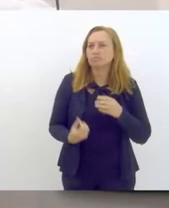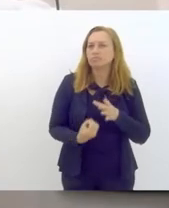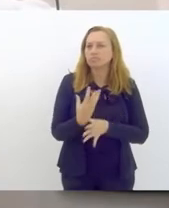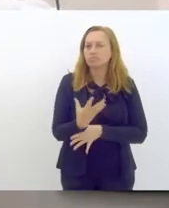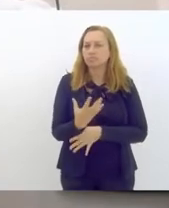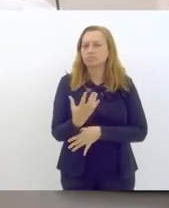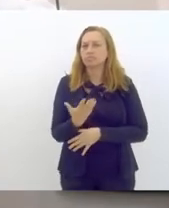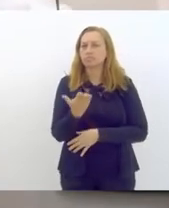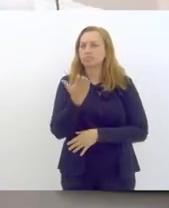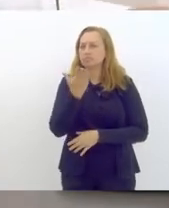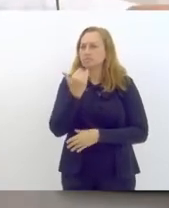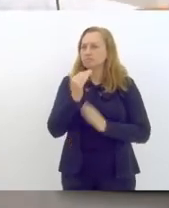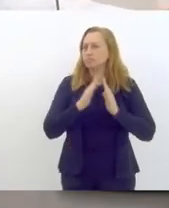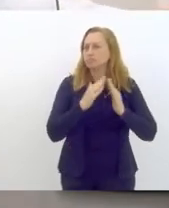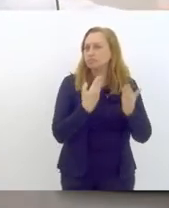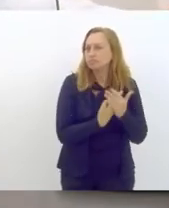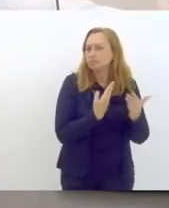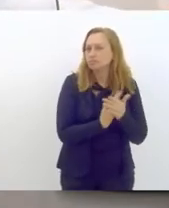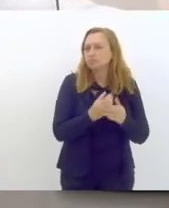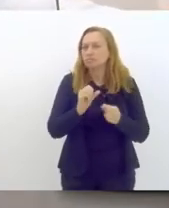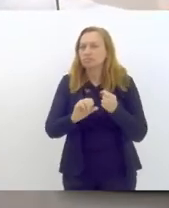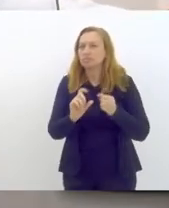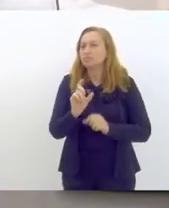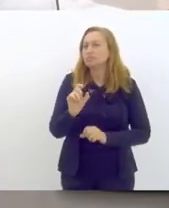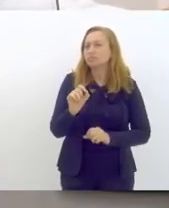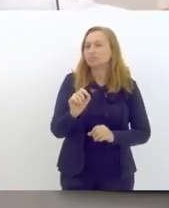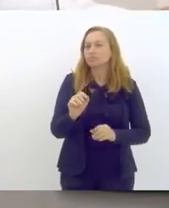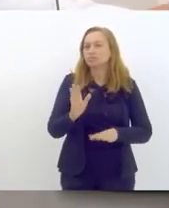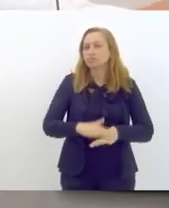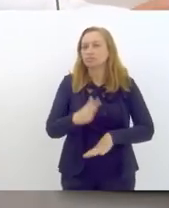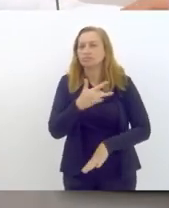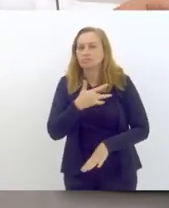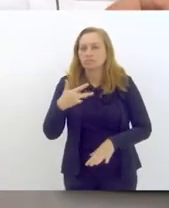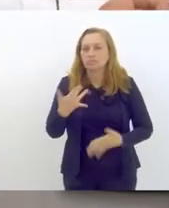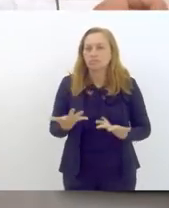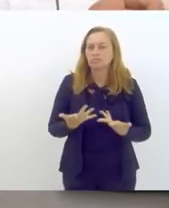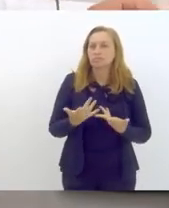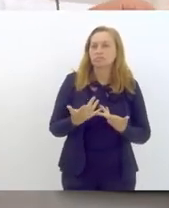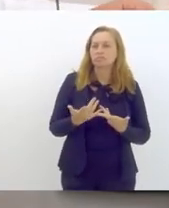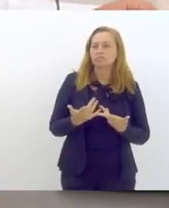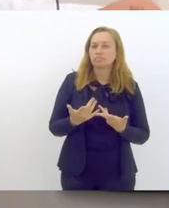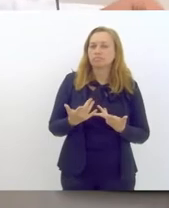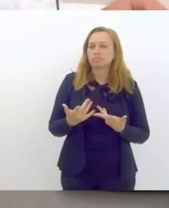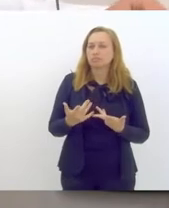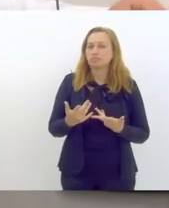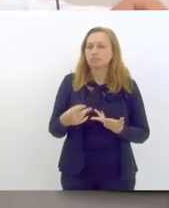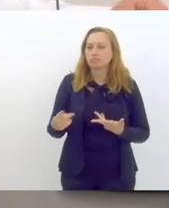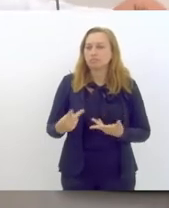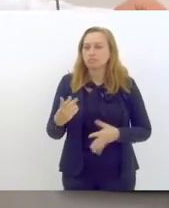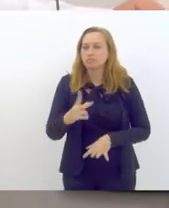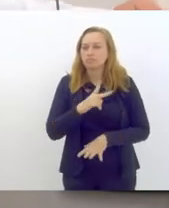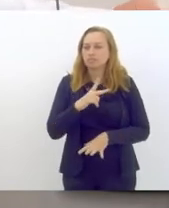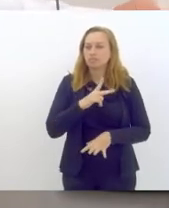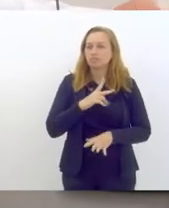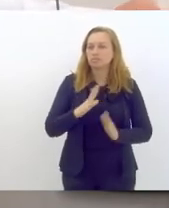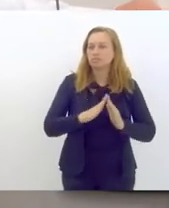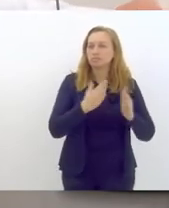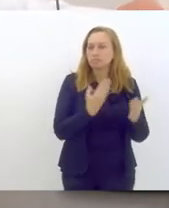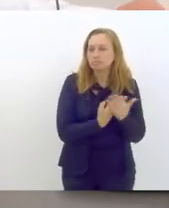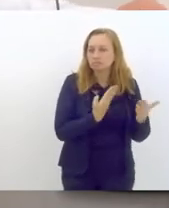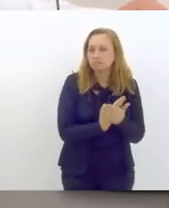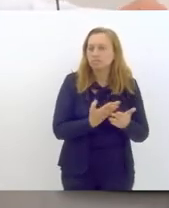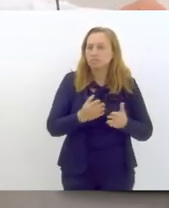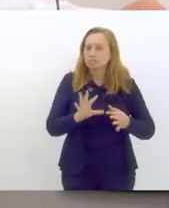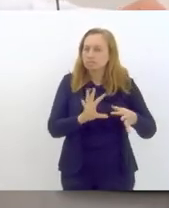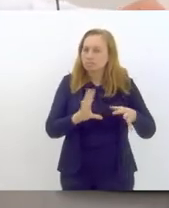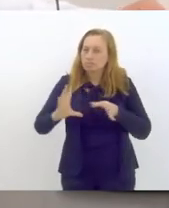de merenda escolar. O que você pode fazer para tornar a merenda escolar mais saudável? O que você pode fazer para trazer um ganho para a própria sala de aula? E foi nessa